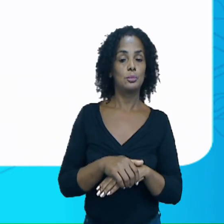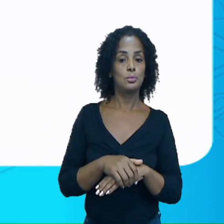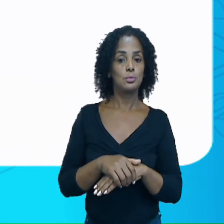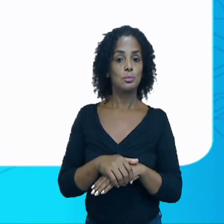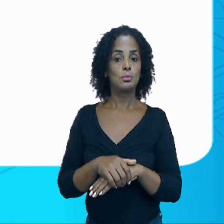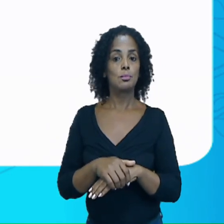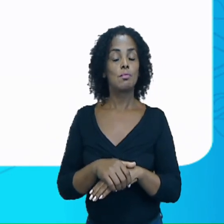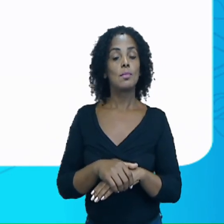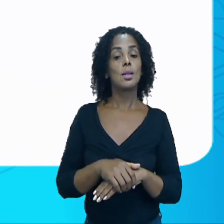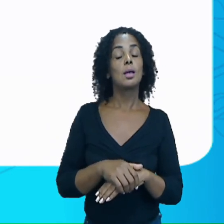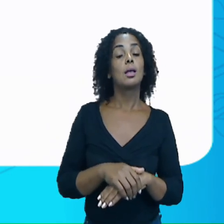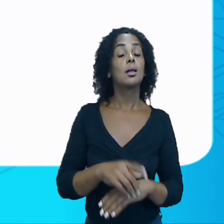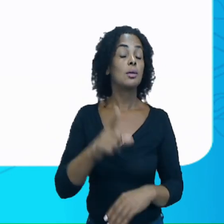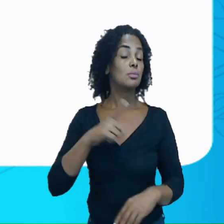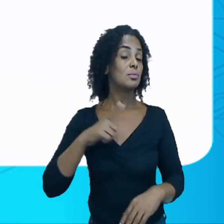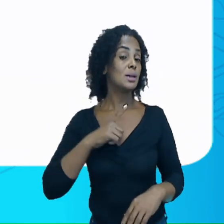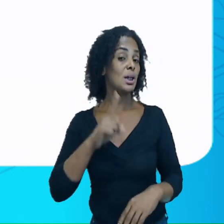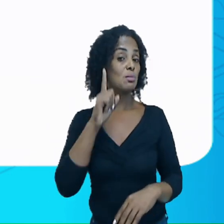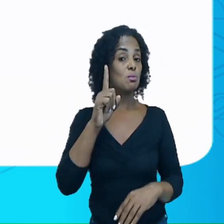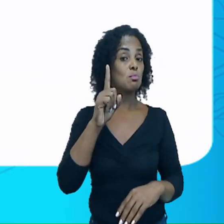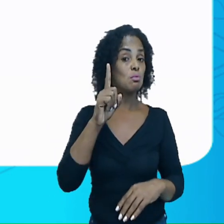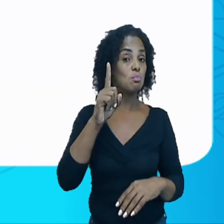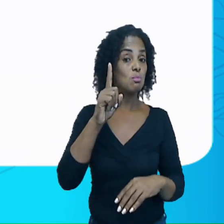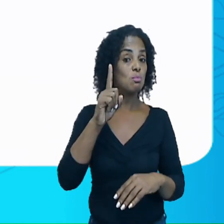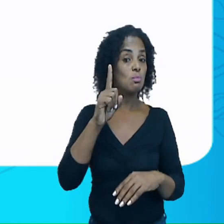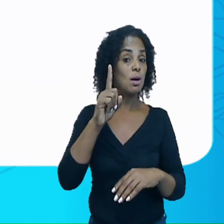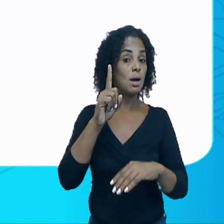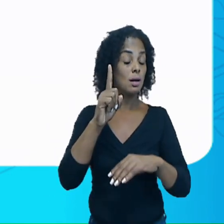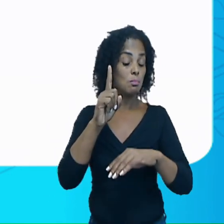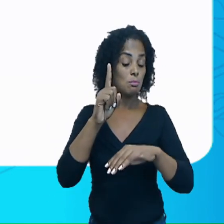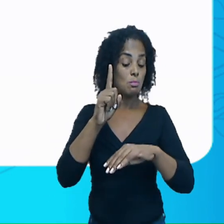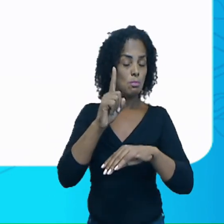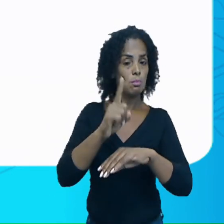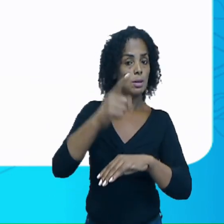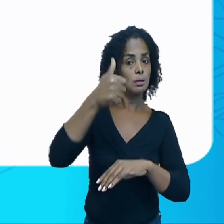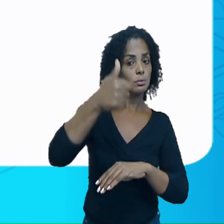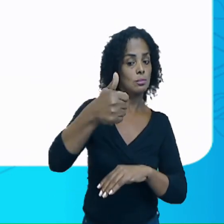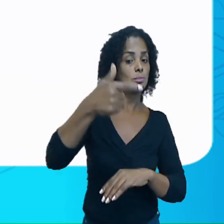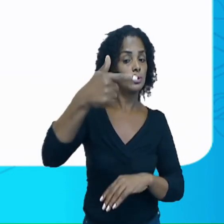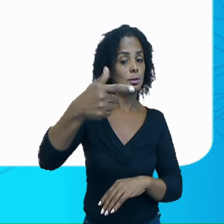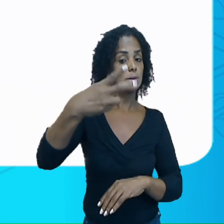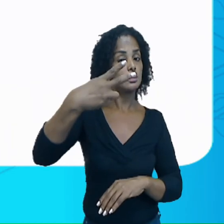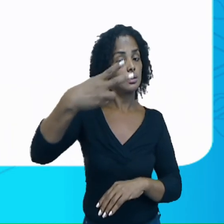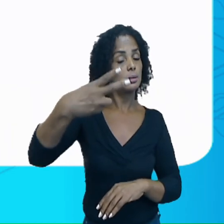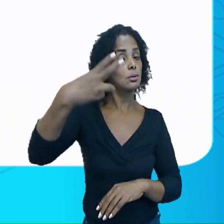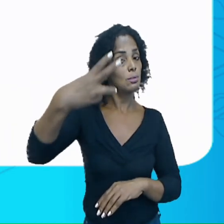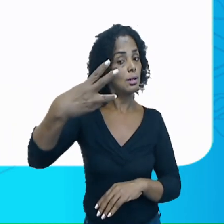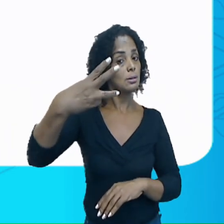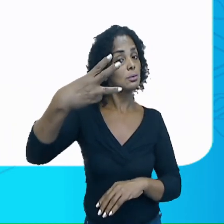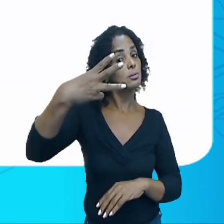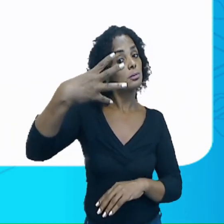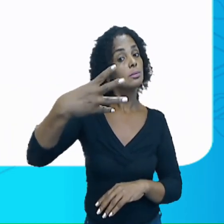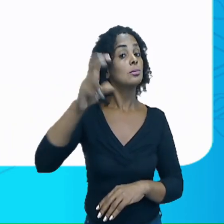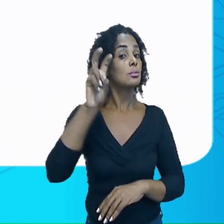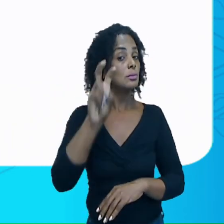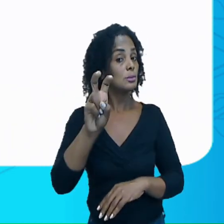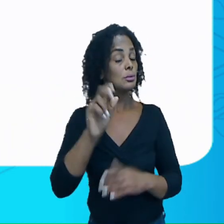tenho uma parte de quantas? De 1, 2, 3, 4,